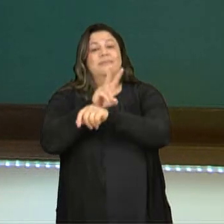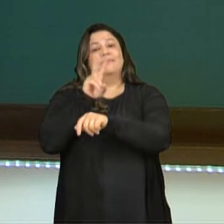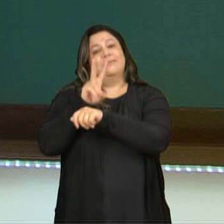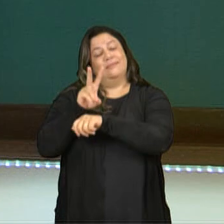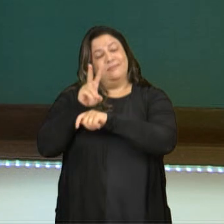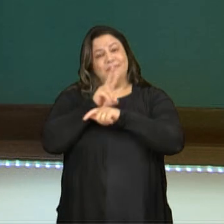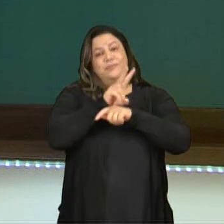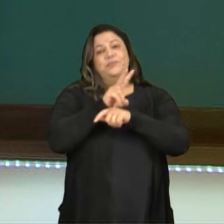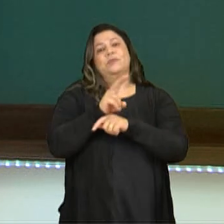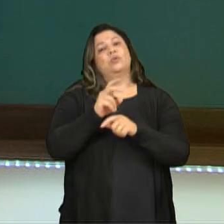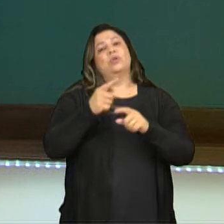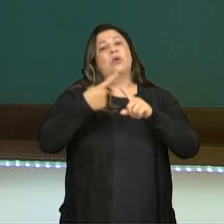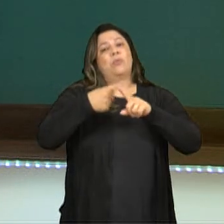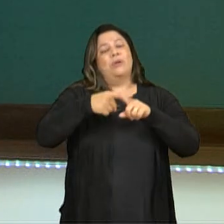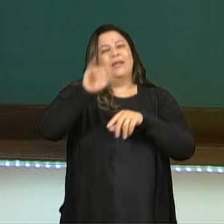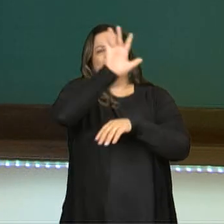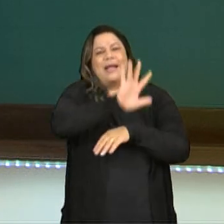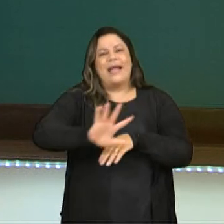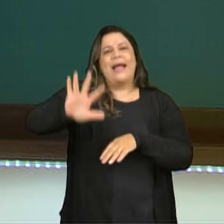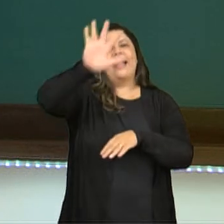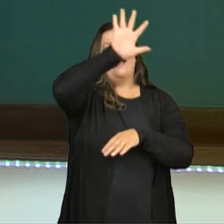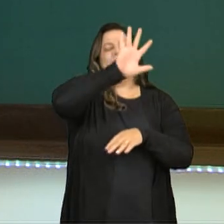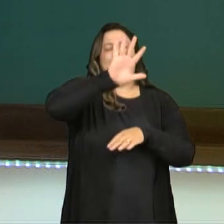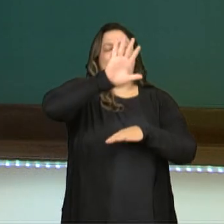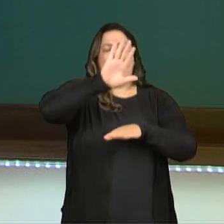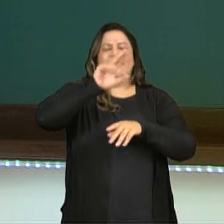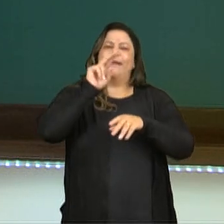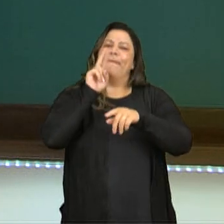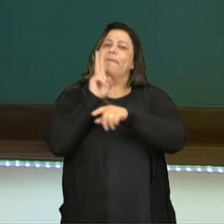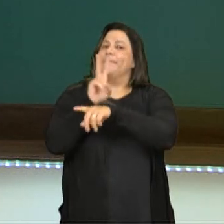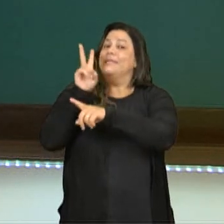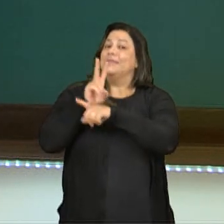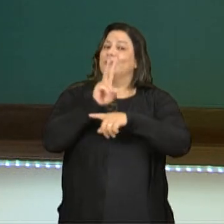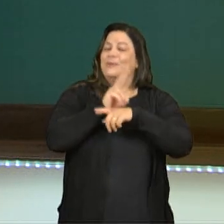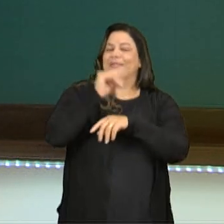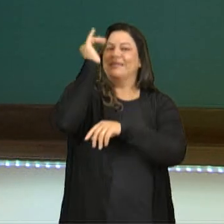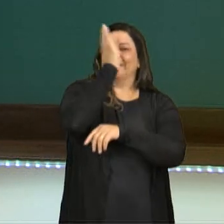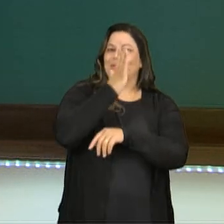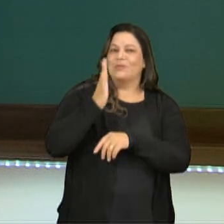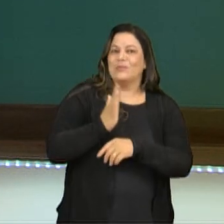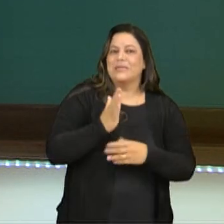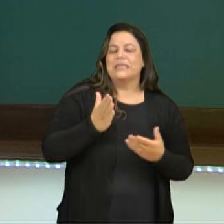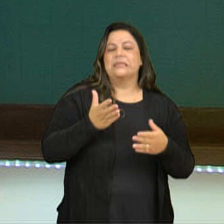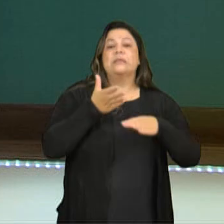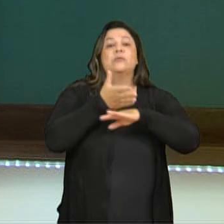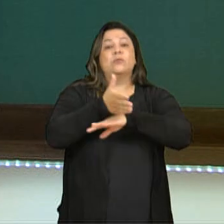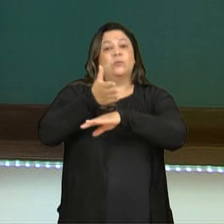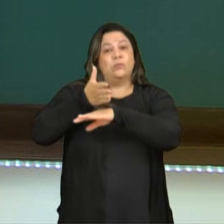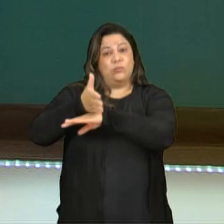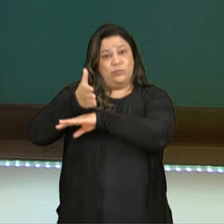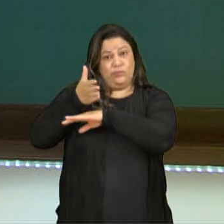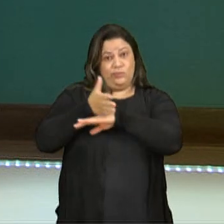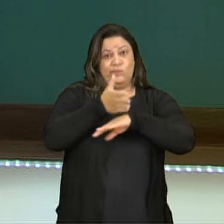conservação, porque é a área mais preservada do Brasil, sendo que foi ocupada,